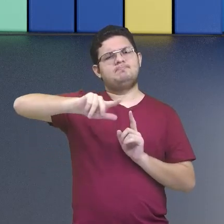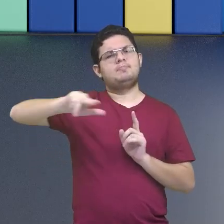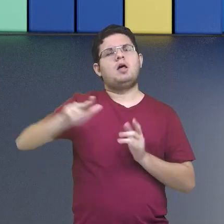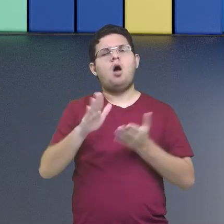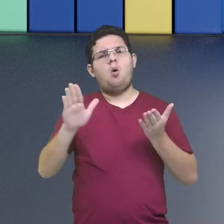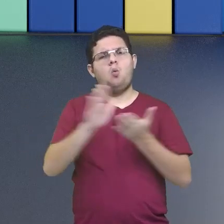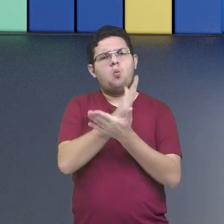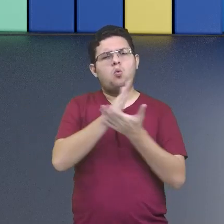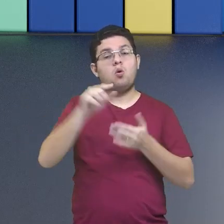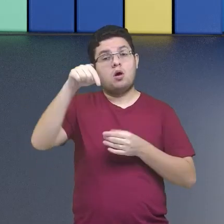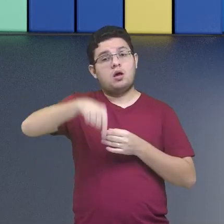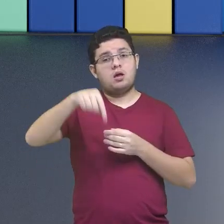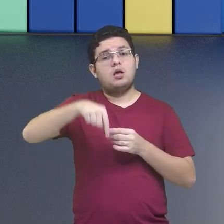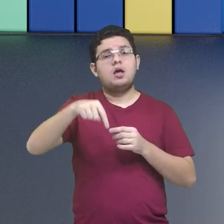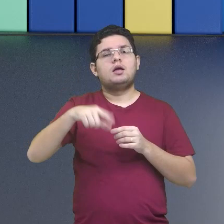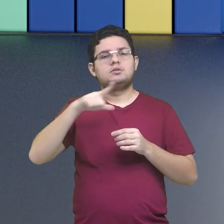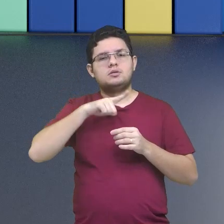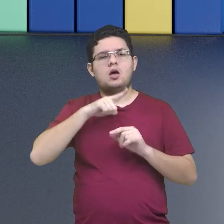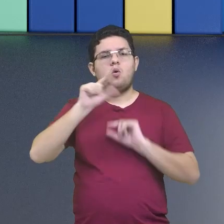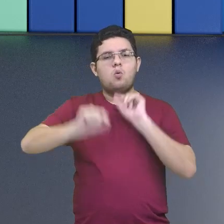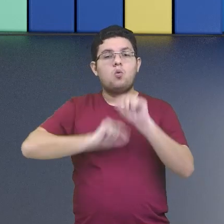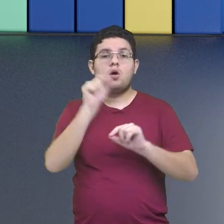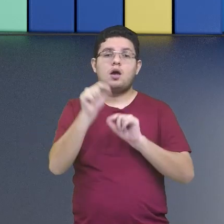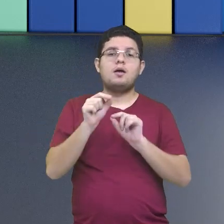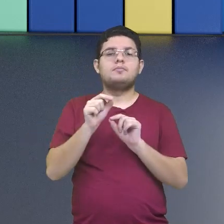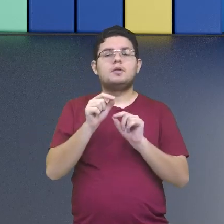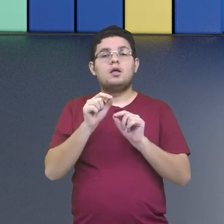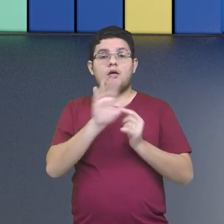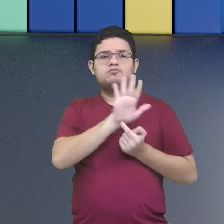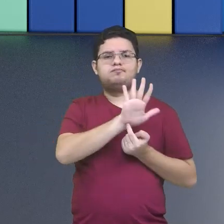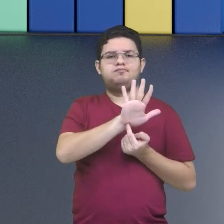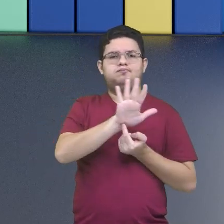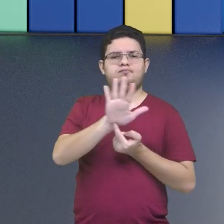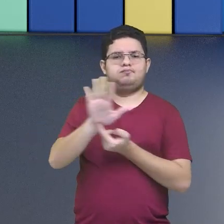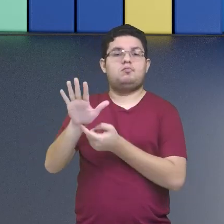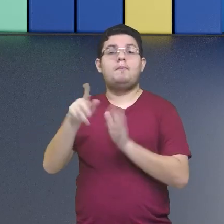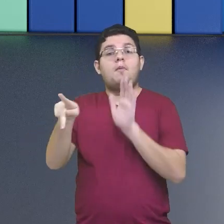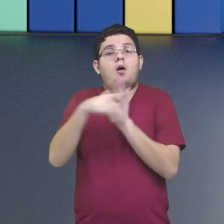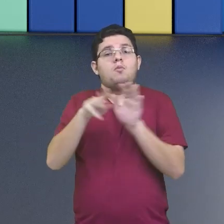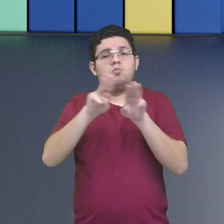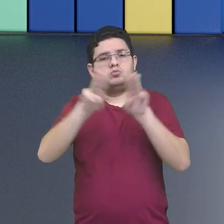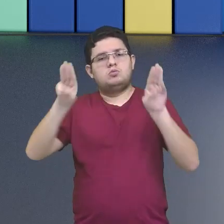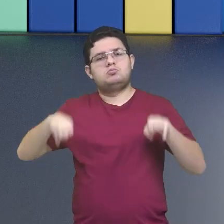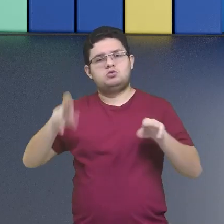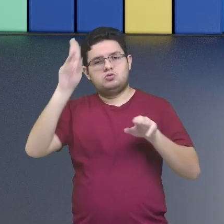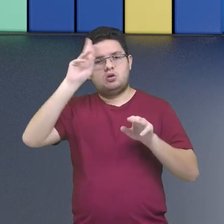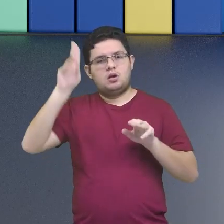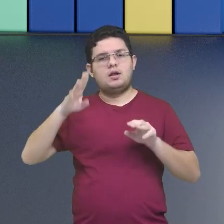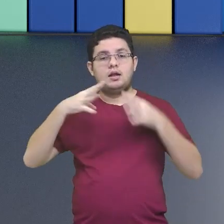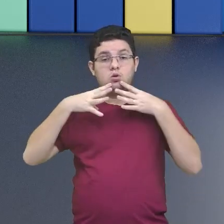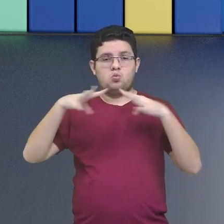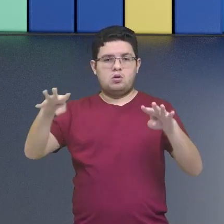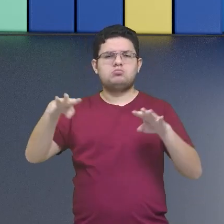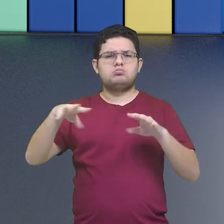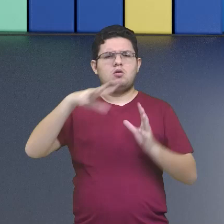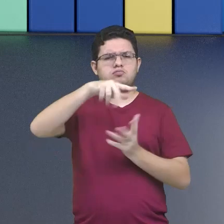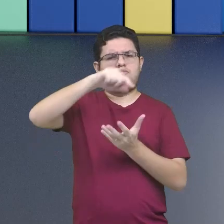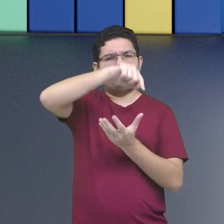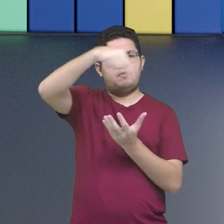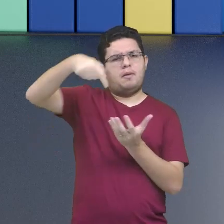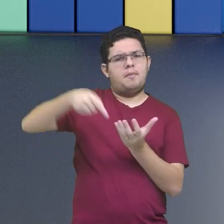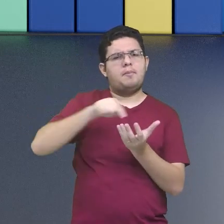elas acabam virando atração nesses museus de história natural que estão aí espalhados ao redor do mundo, né? Em Nova